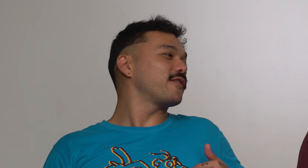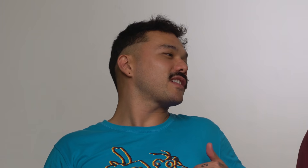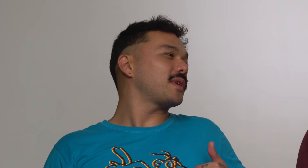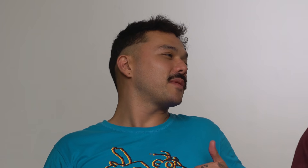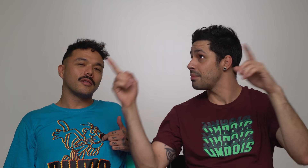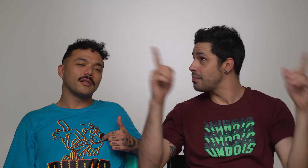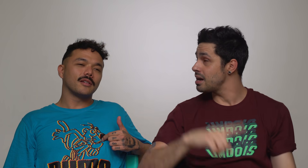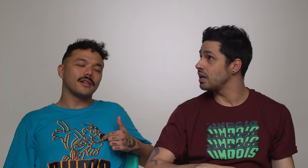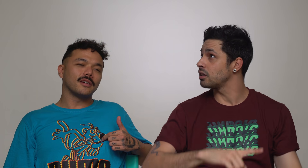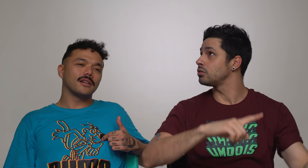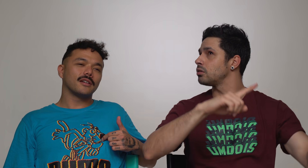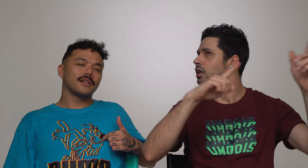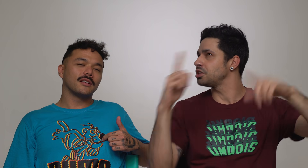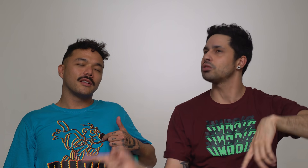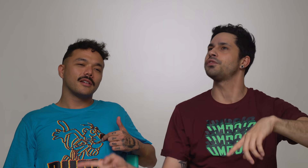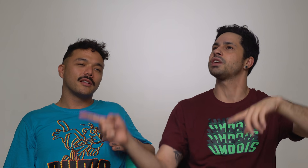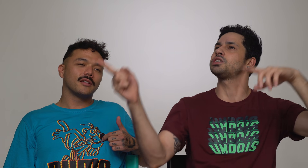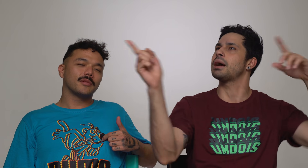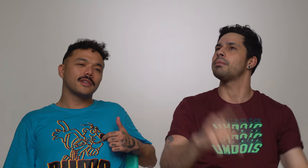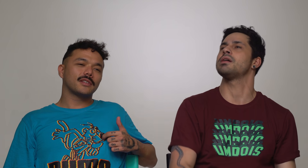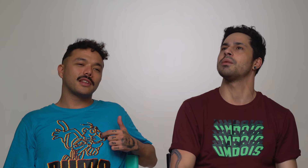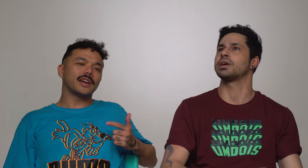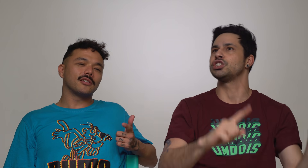deficiente porque a gente não faz a barba? Porque é barbearia. Então, em teoria, a gente é o